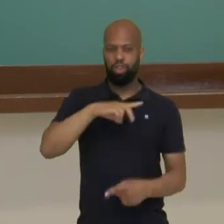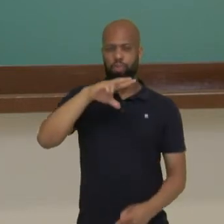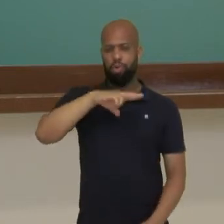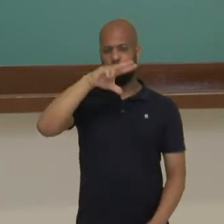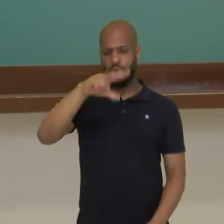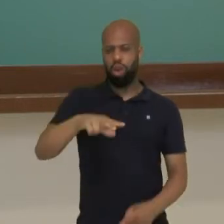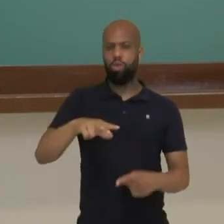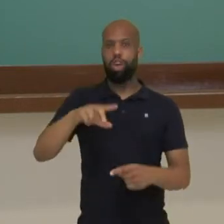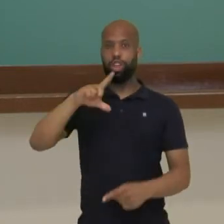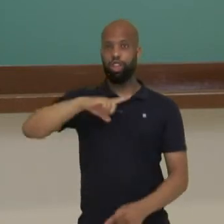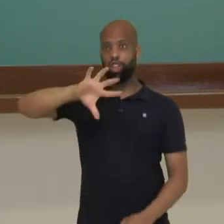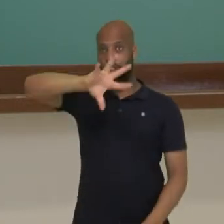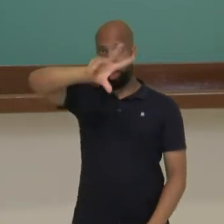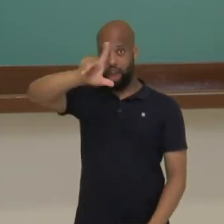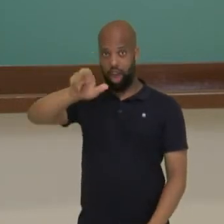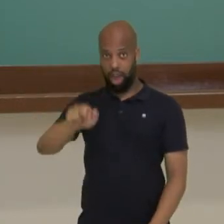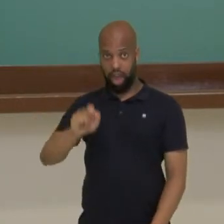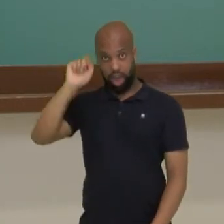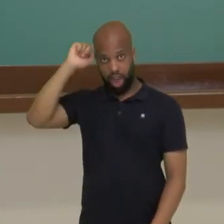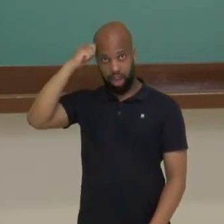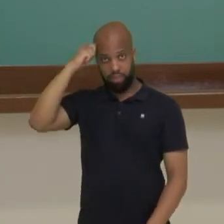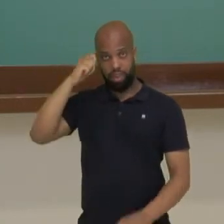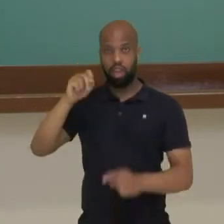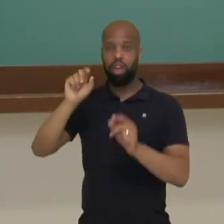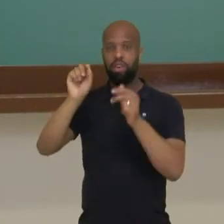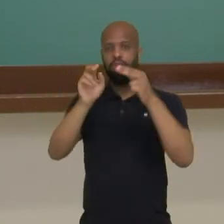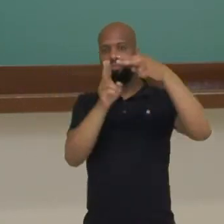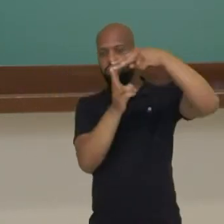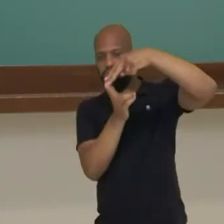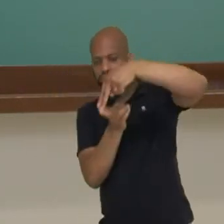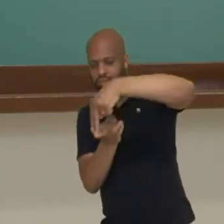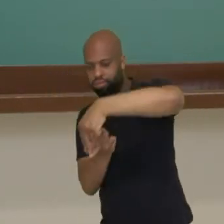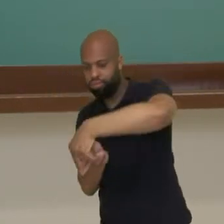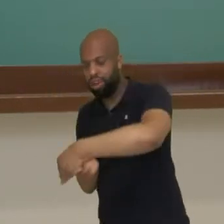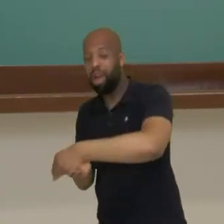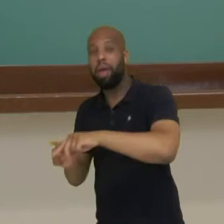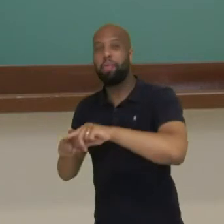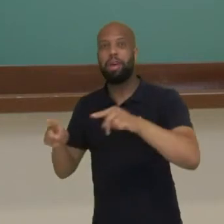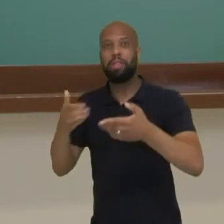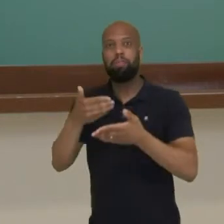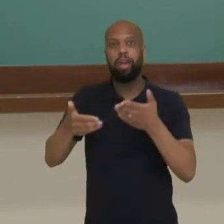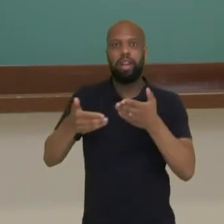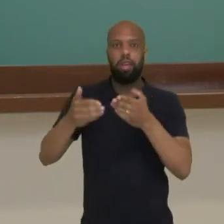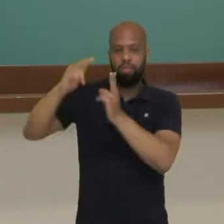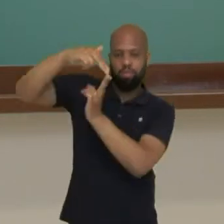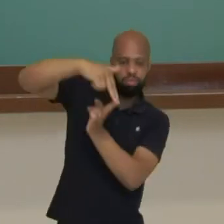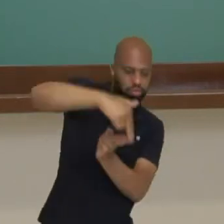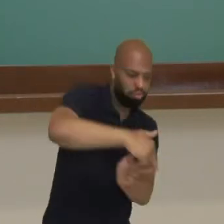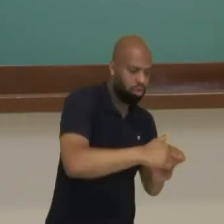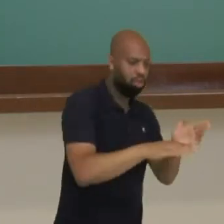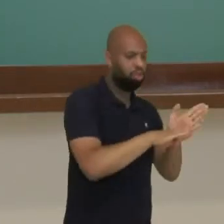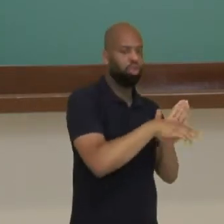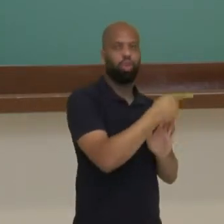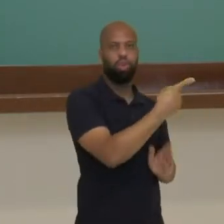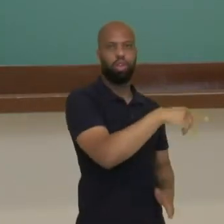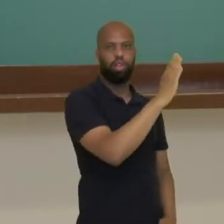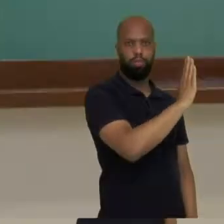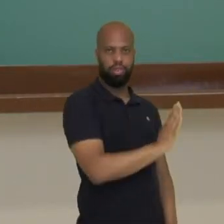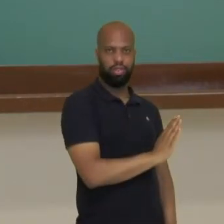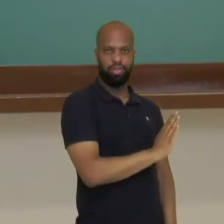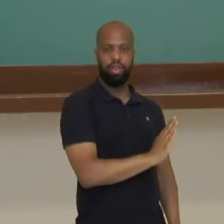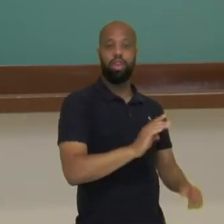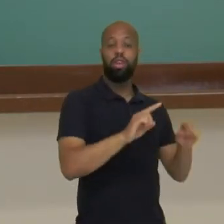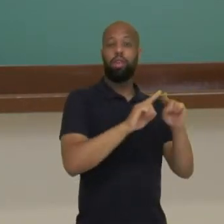África quando tentavam ir para as Índias, mas nem os professores de história ensinam que isso foi um fato. Sabemos que eles vieram